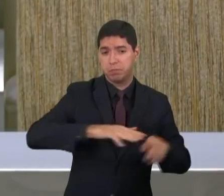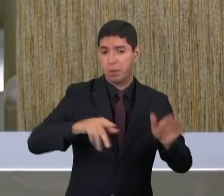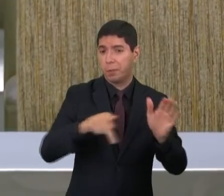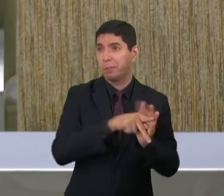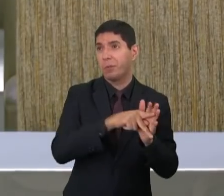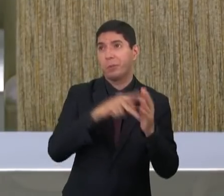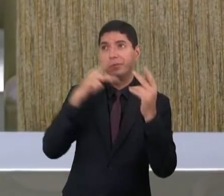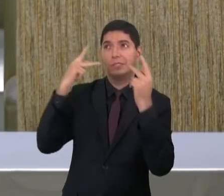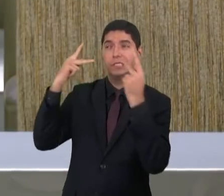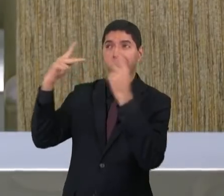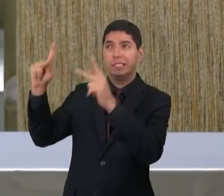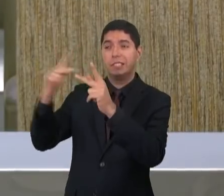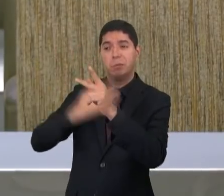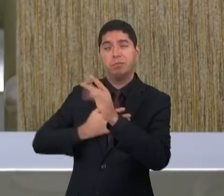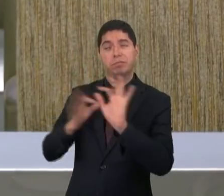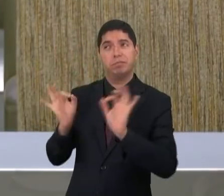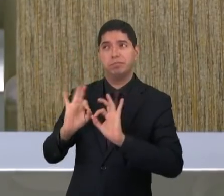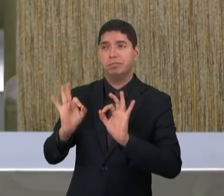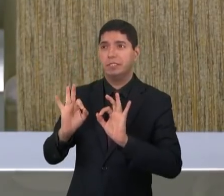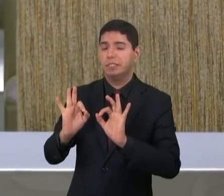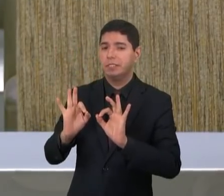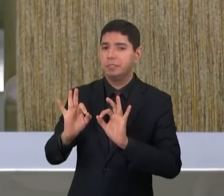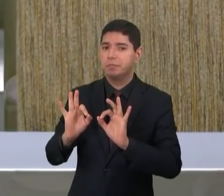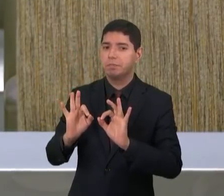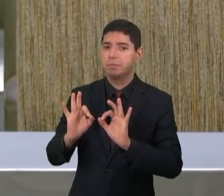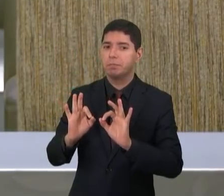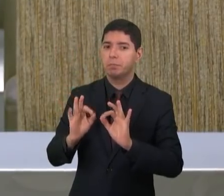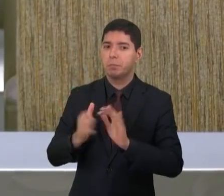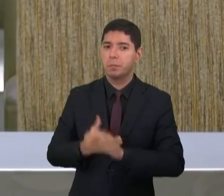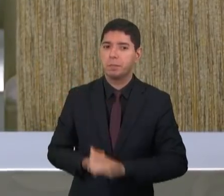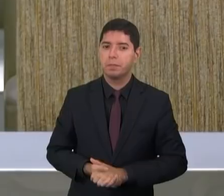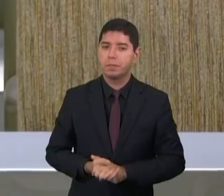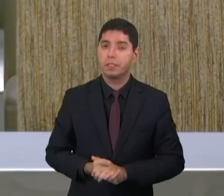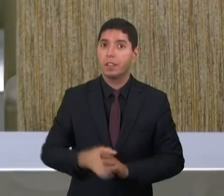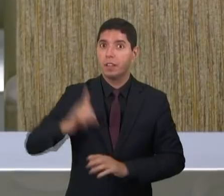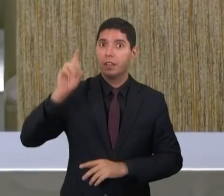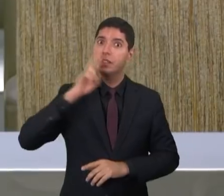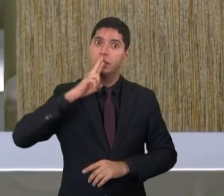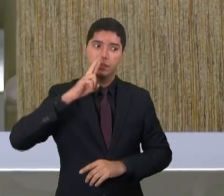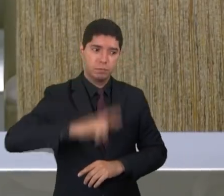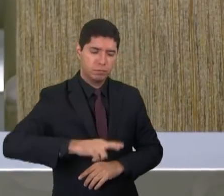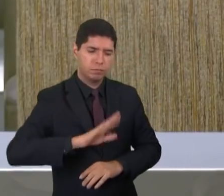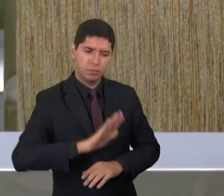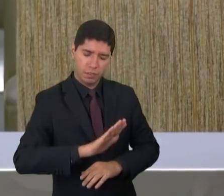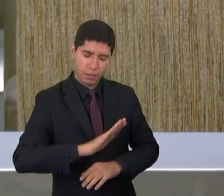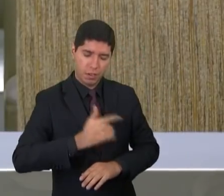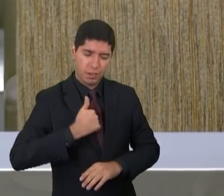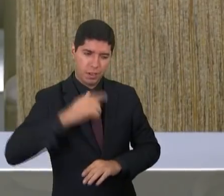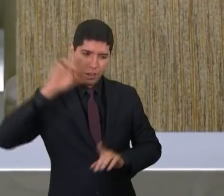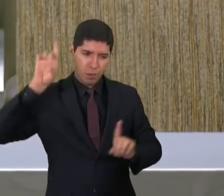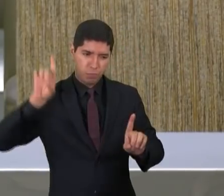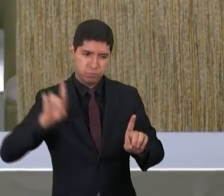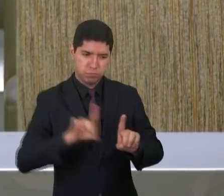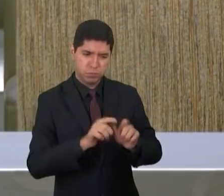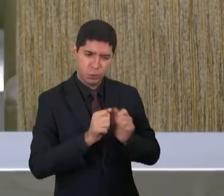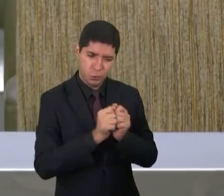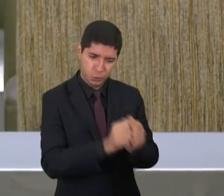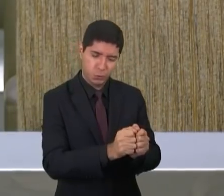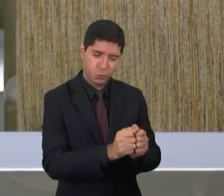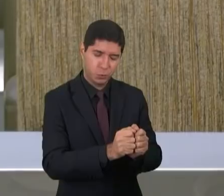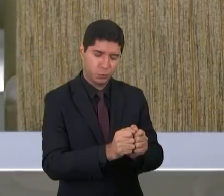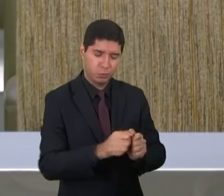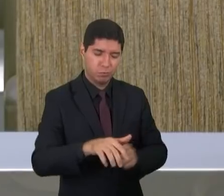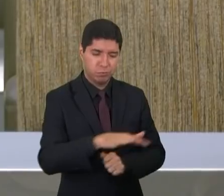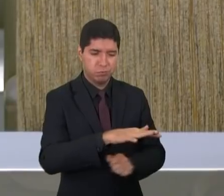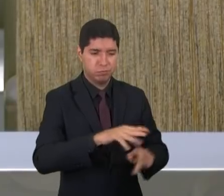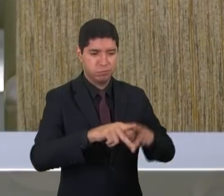E eis a resposta de Deus a Moisés: irá a minha presença contigo para te fazer